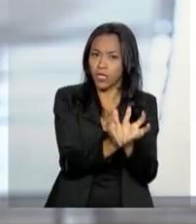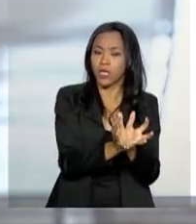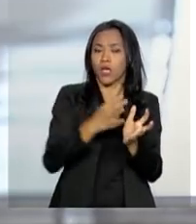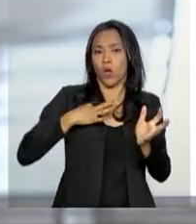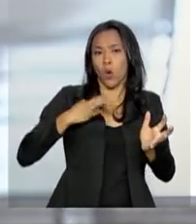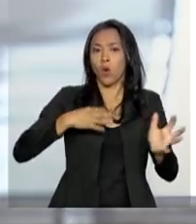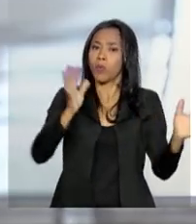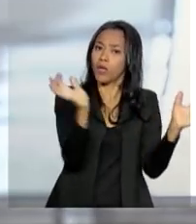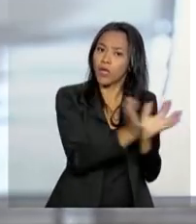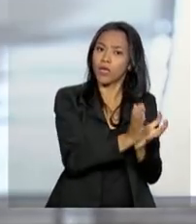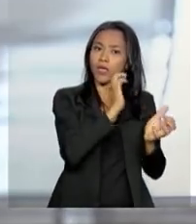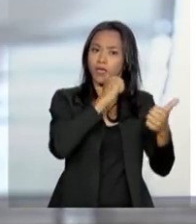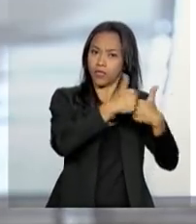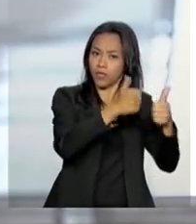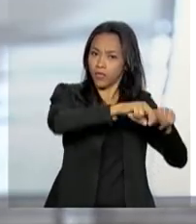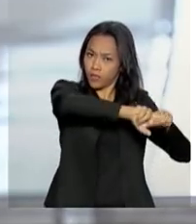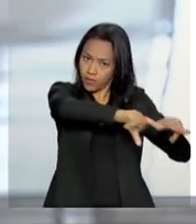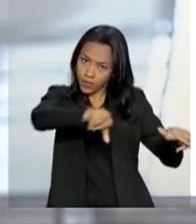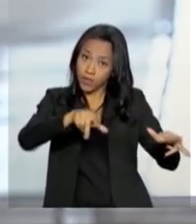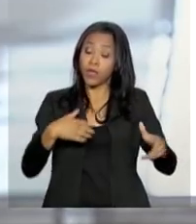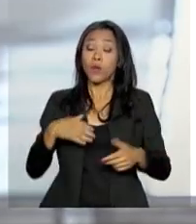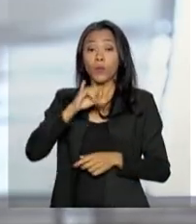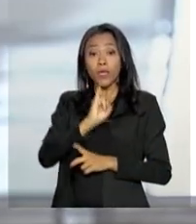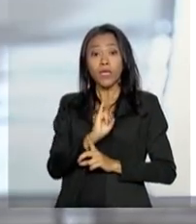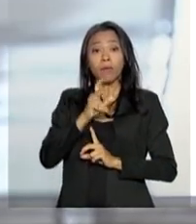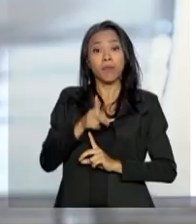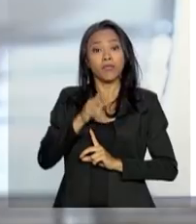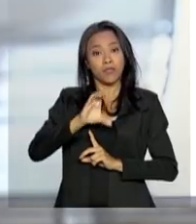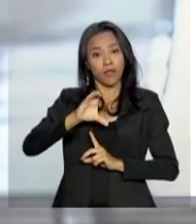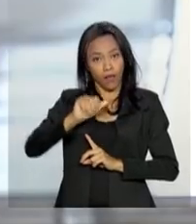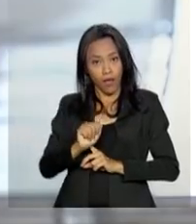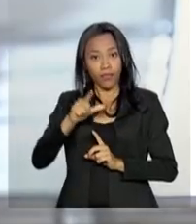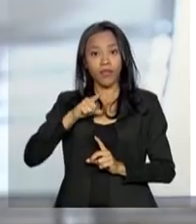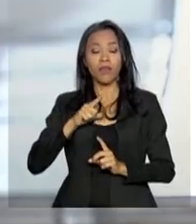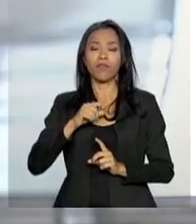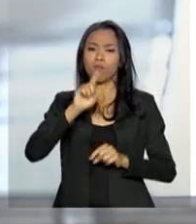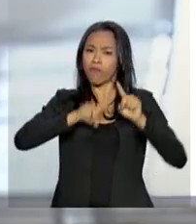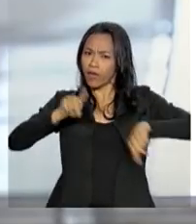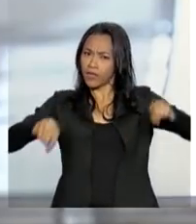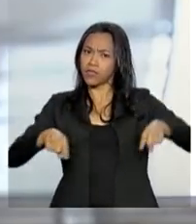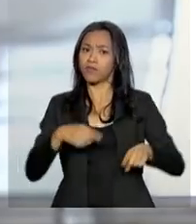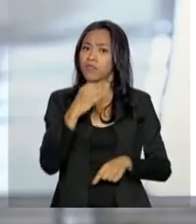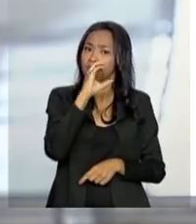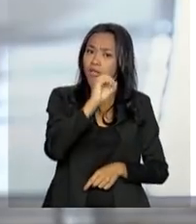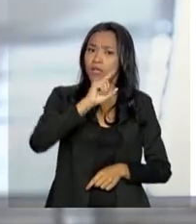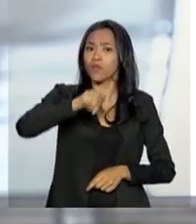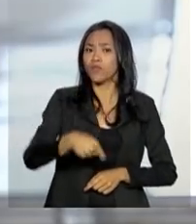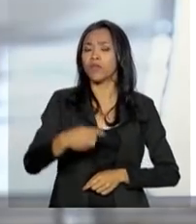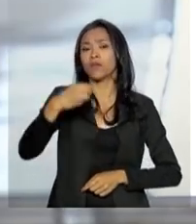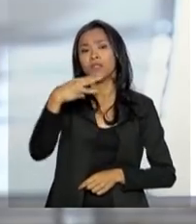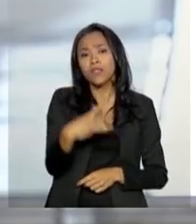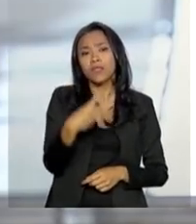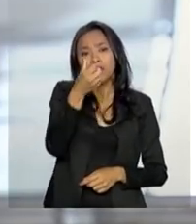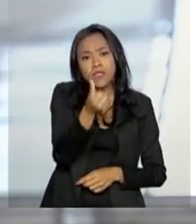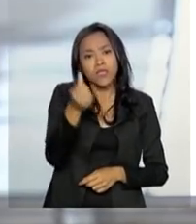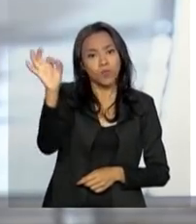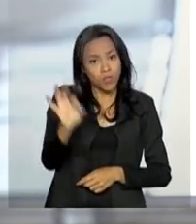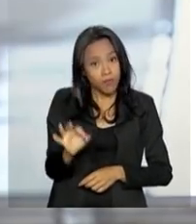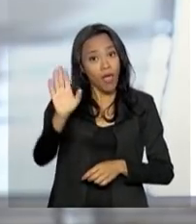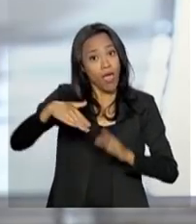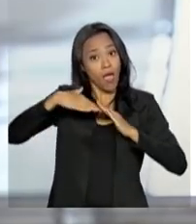ipc a de julho teve variação de 0,33 por cento bem abaixo do registrado